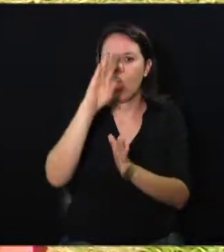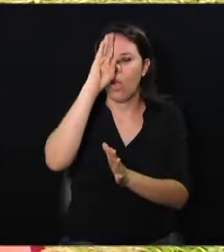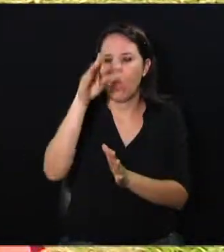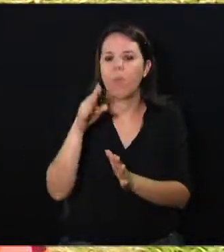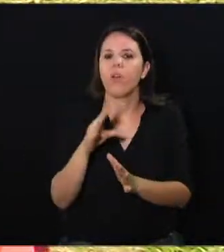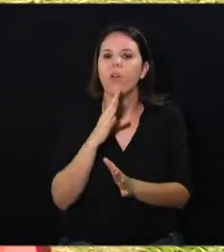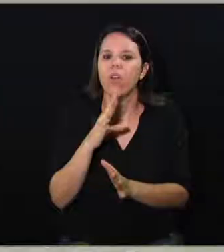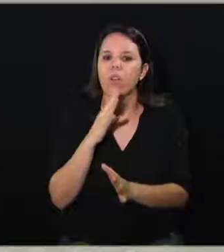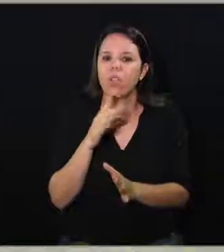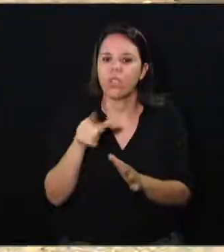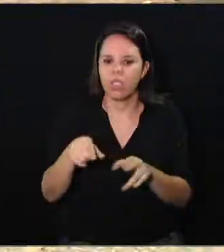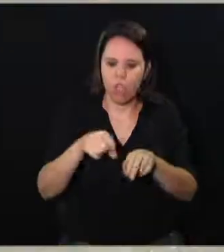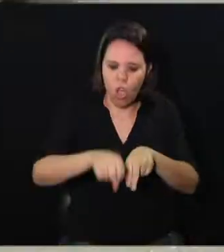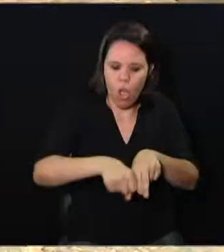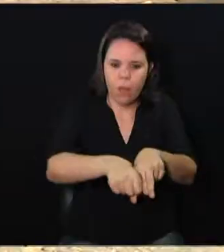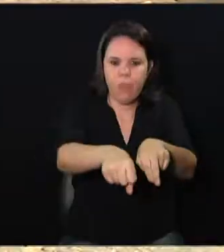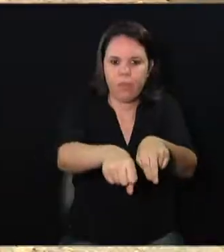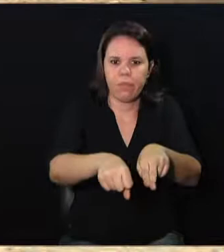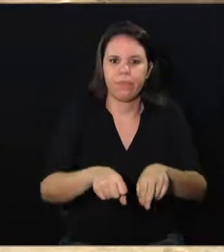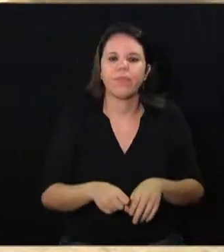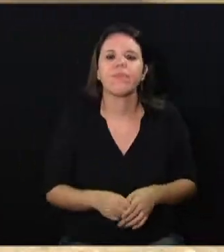pessoal conhecer o rolimã.